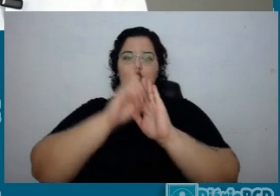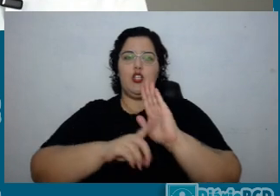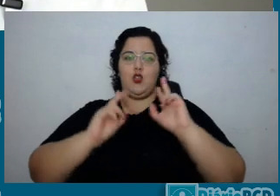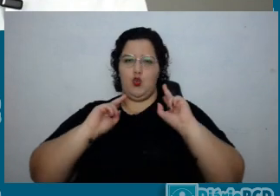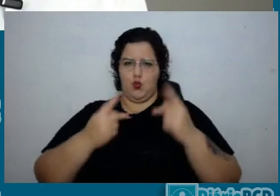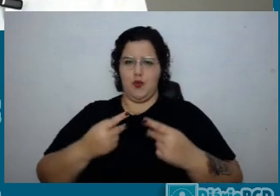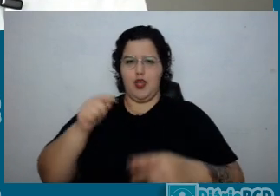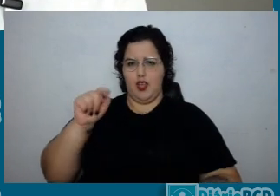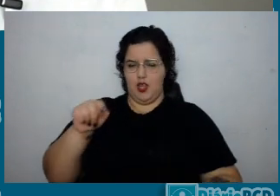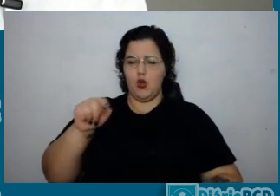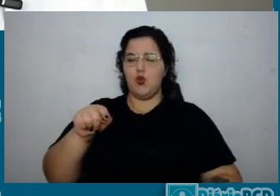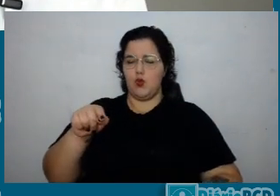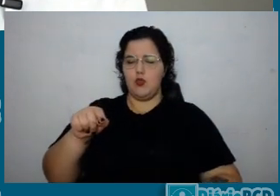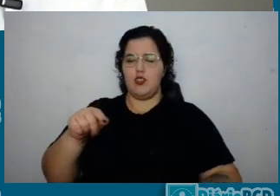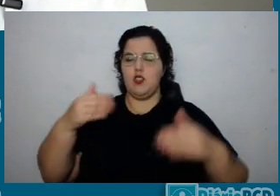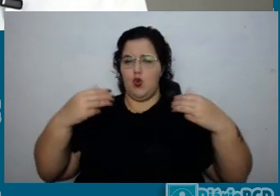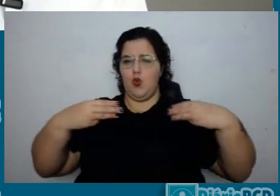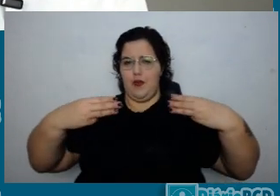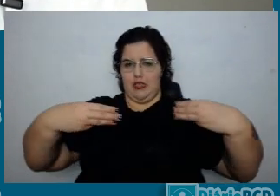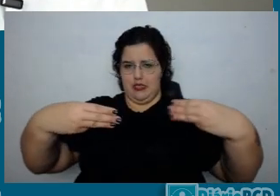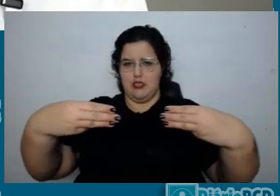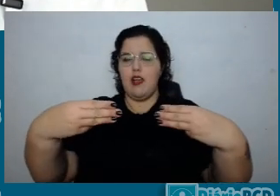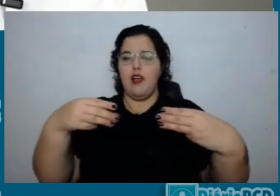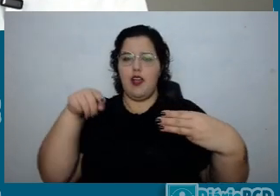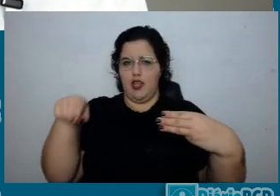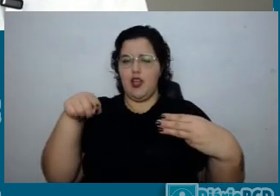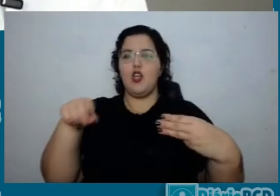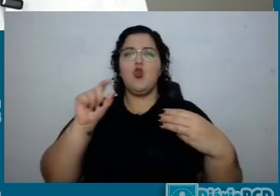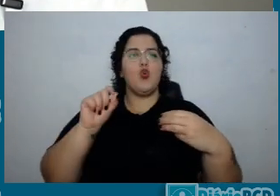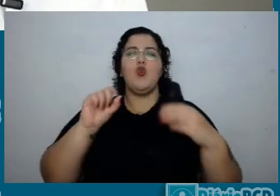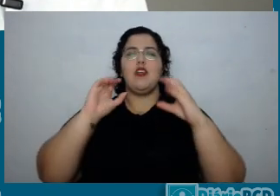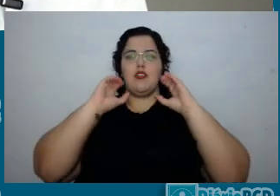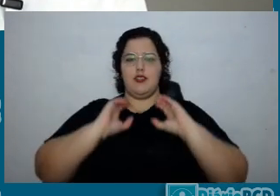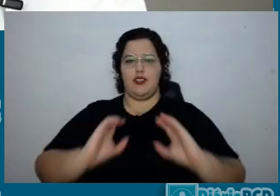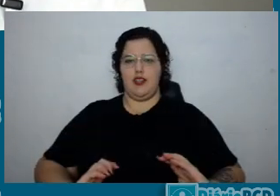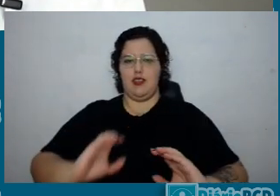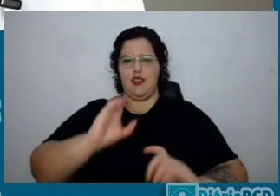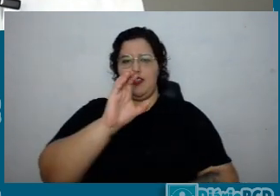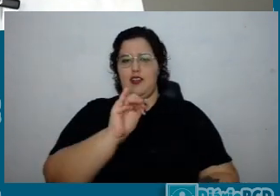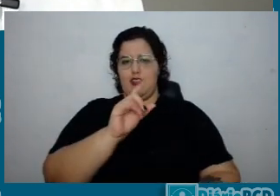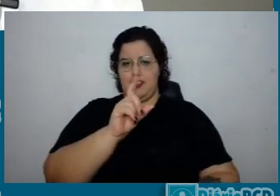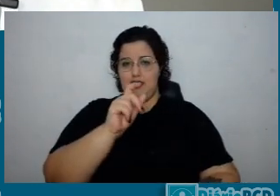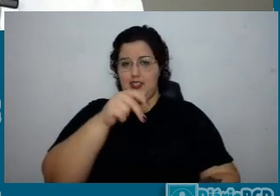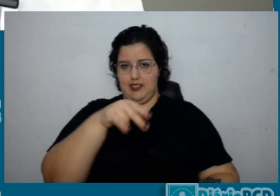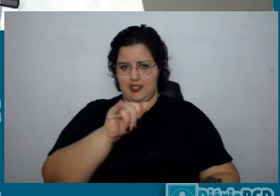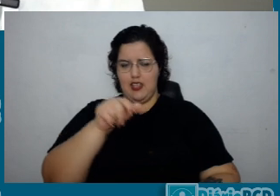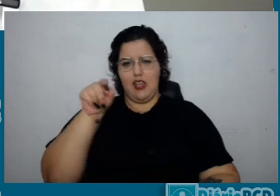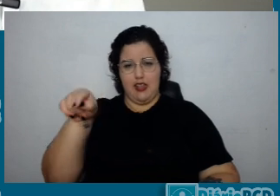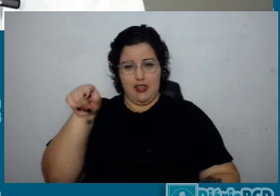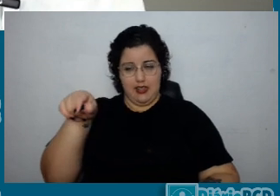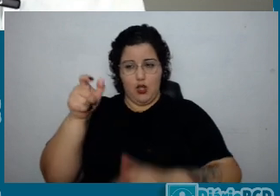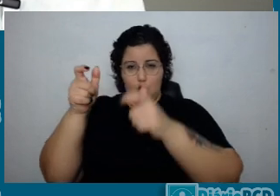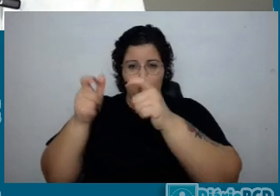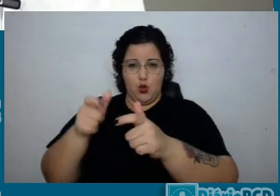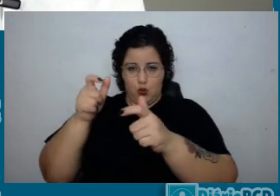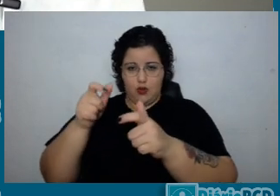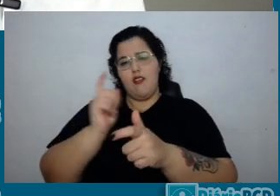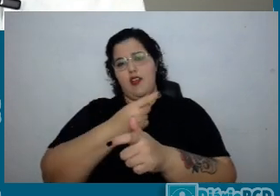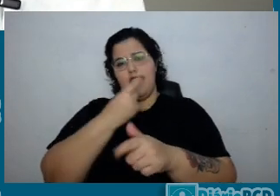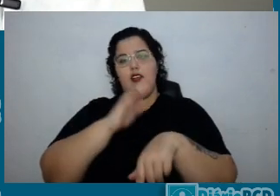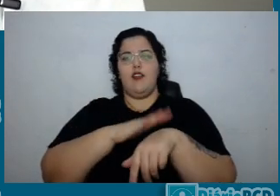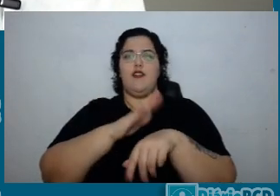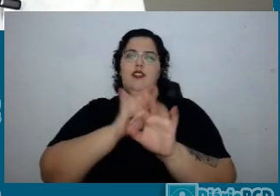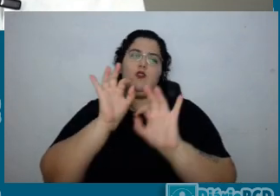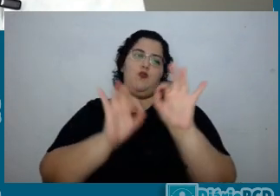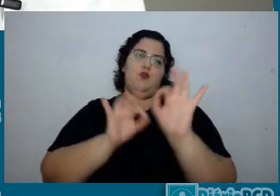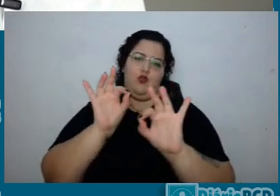Direitos Humanos tem uma agenda, né, do programa Cidadania Marajó, e lá estamos fazendo uma